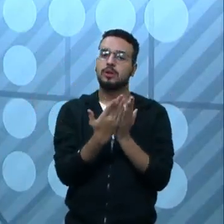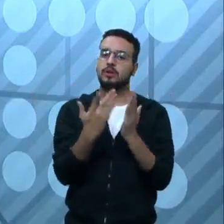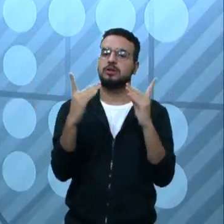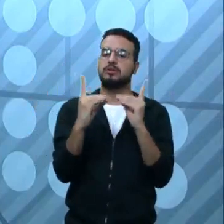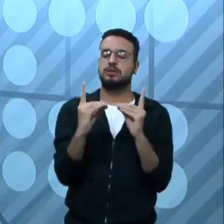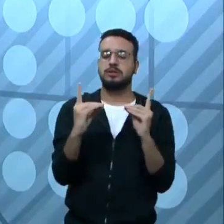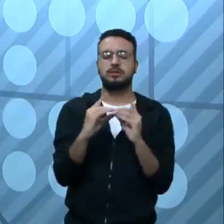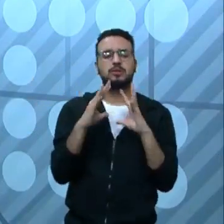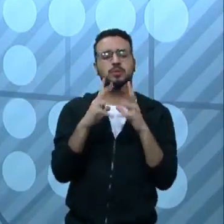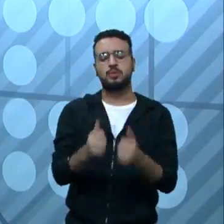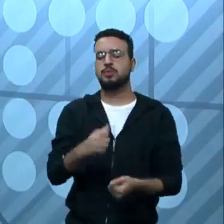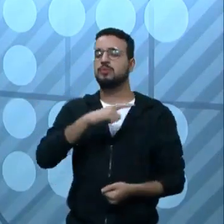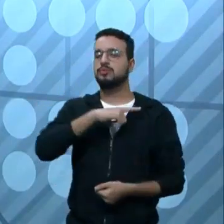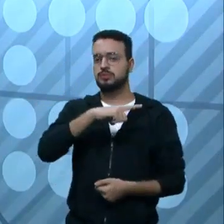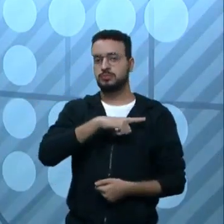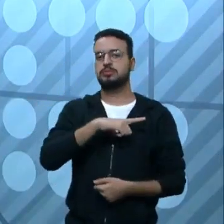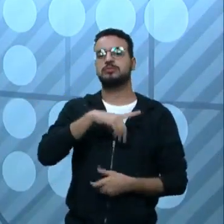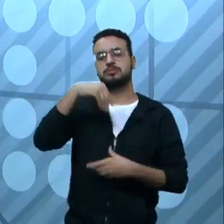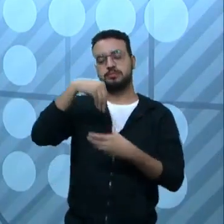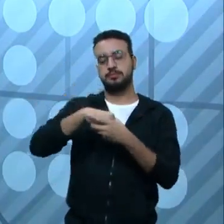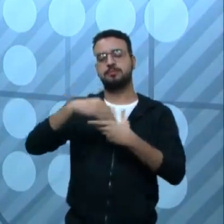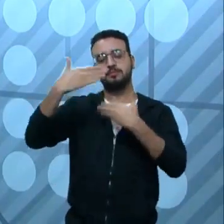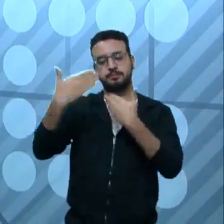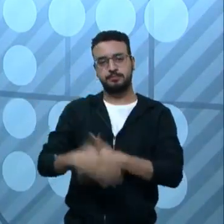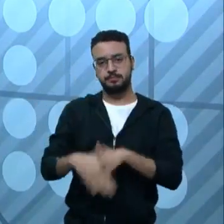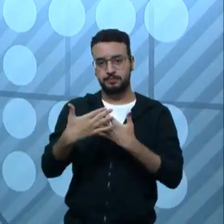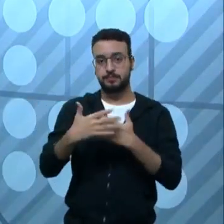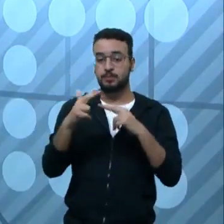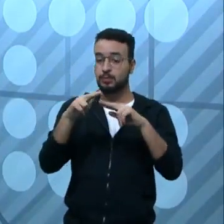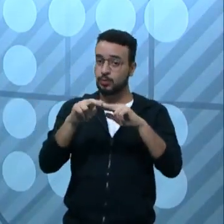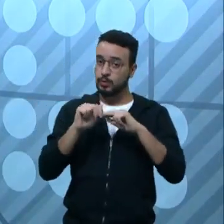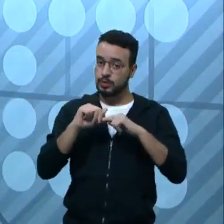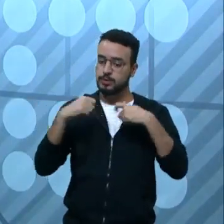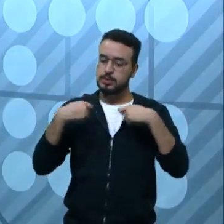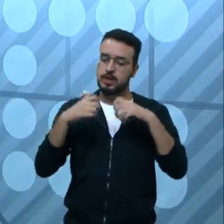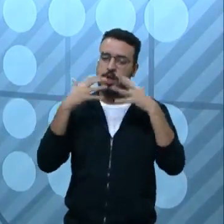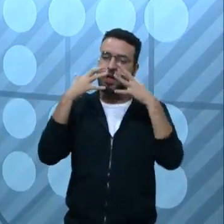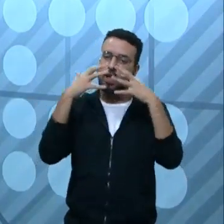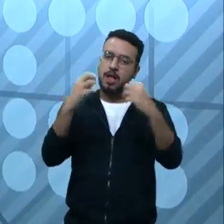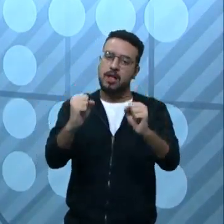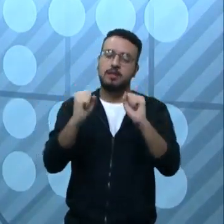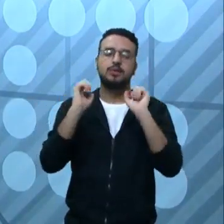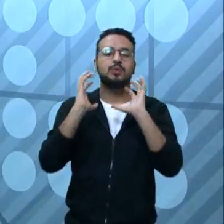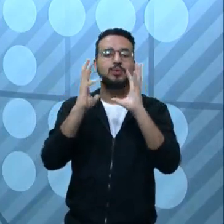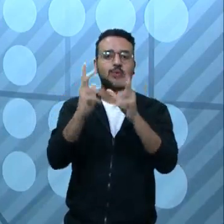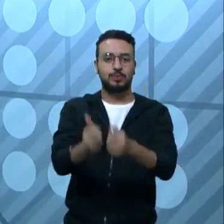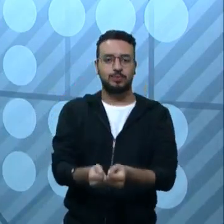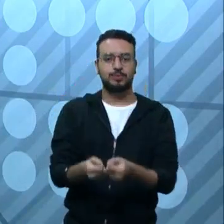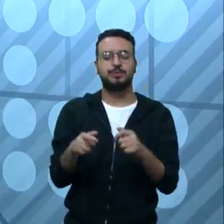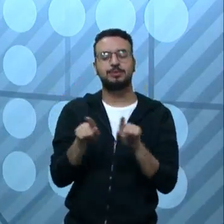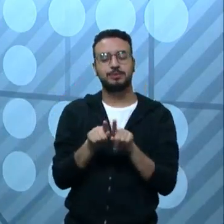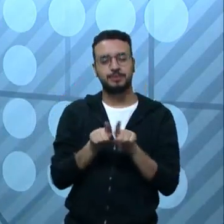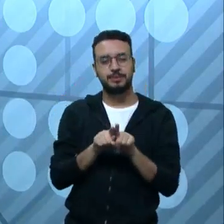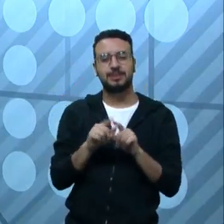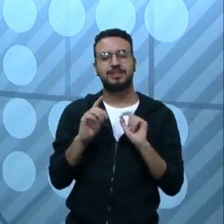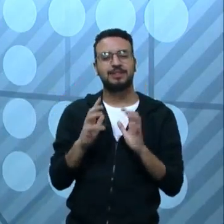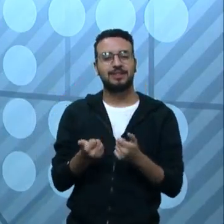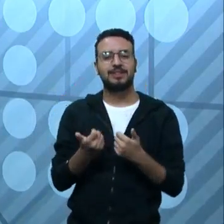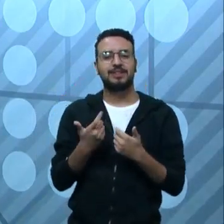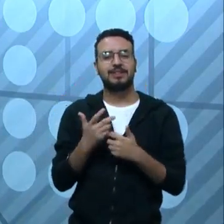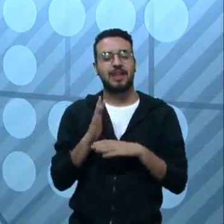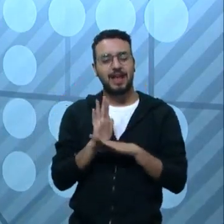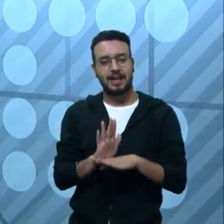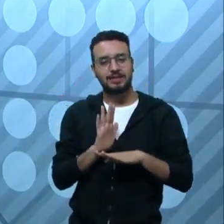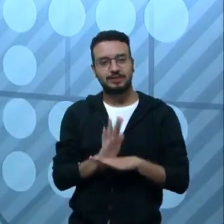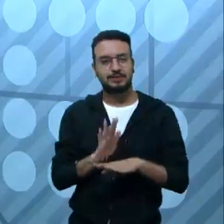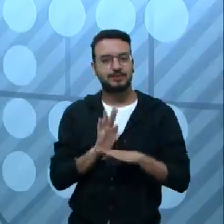conteúdo passível de prova. Então, muita atenção para tudo, tá bom? Fora aquela colaboração costumeira que vocês têm, então